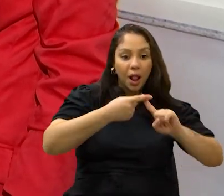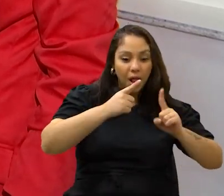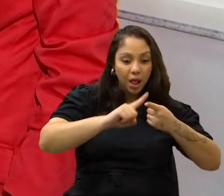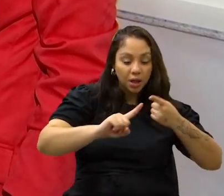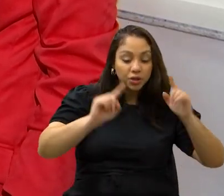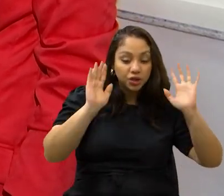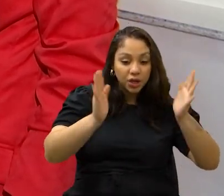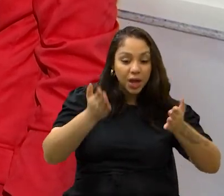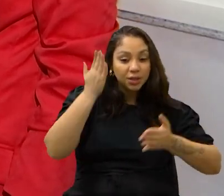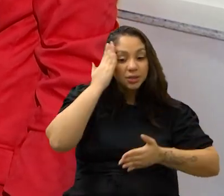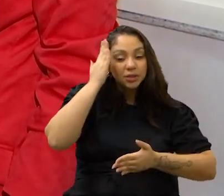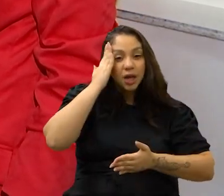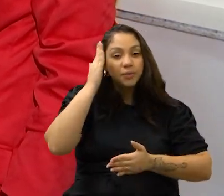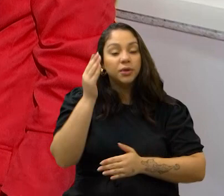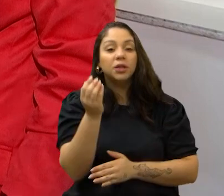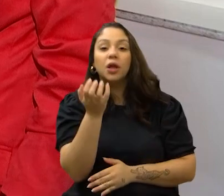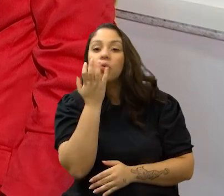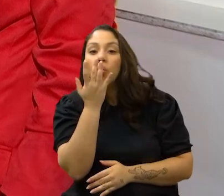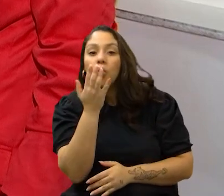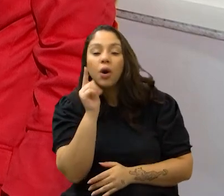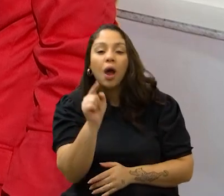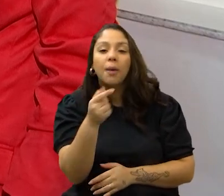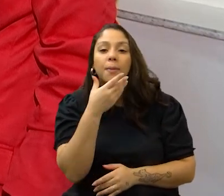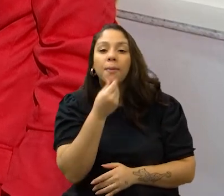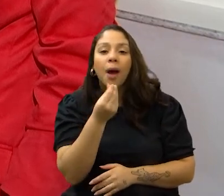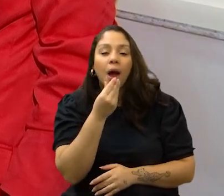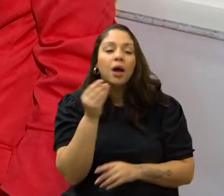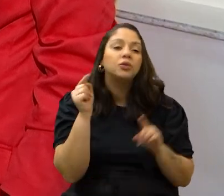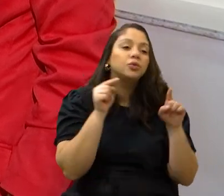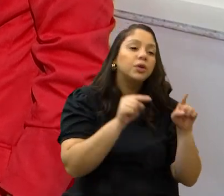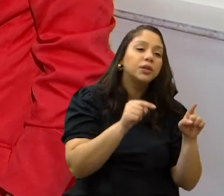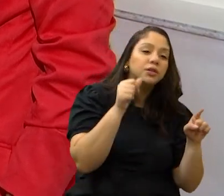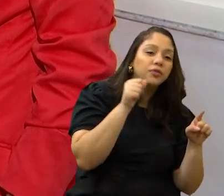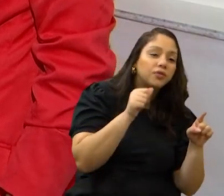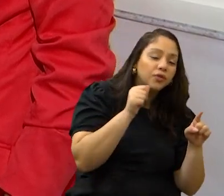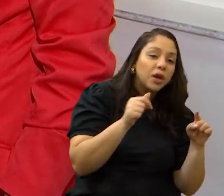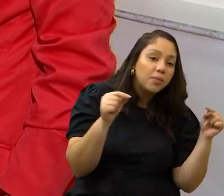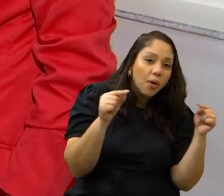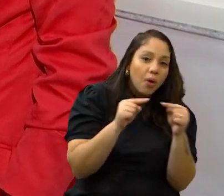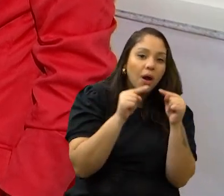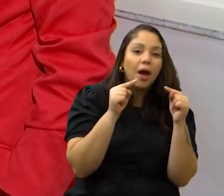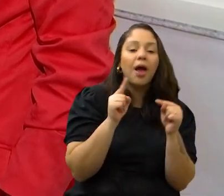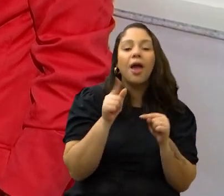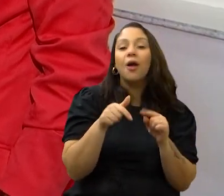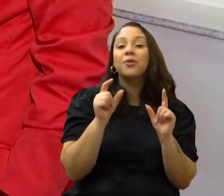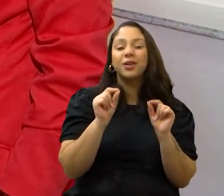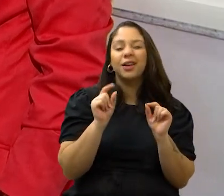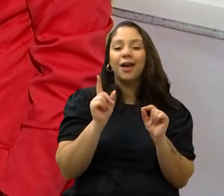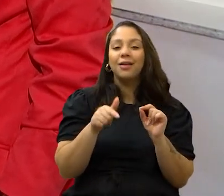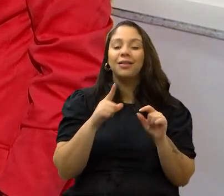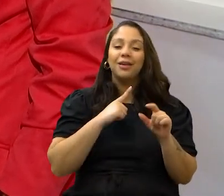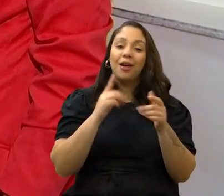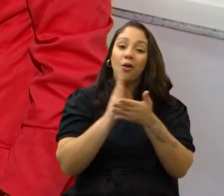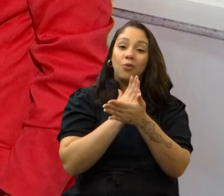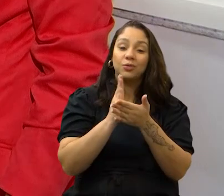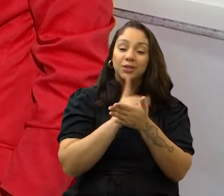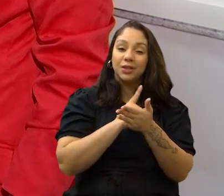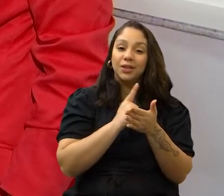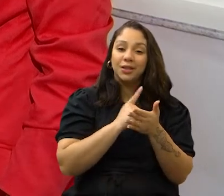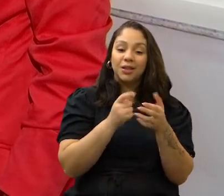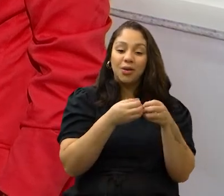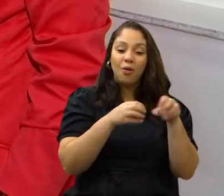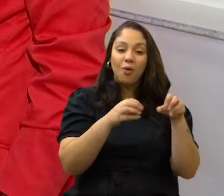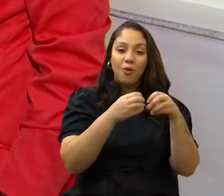essas cruzas já sabendo, esse é macho, esse é fêmea. Então a gente fala que é a famosa criação do fundo